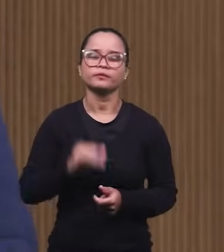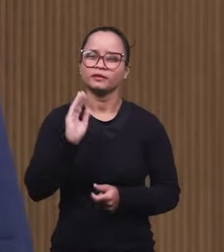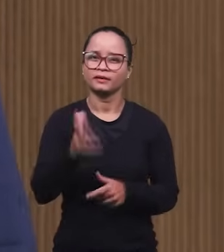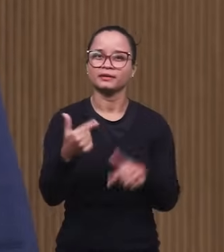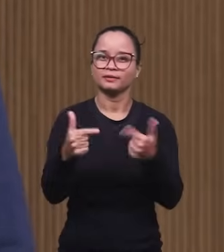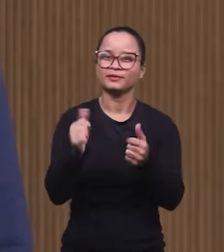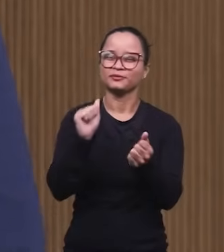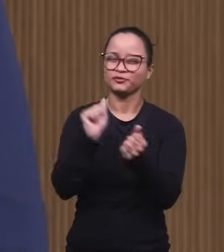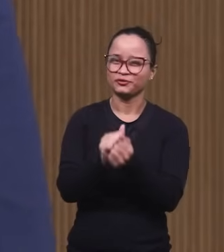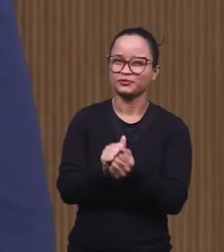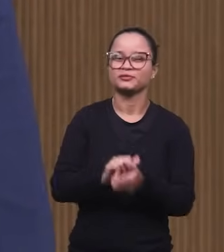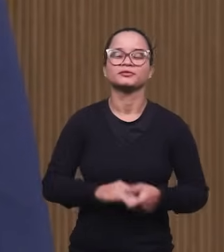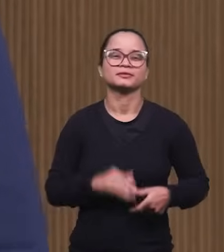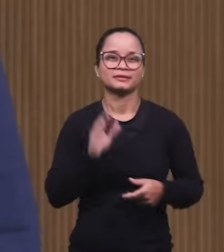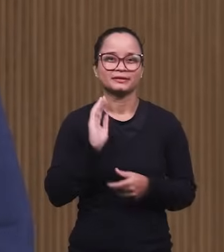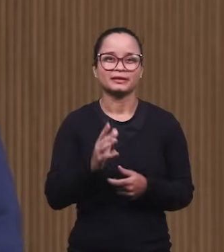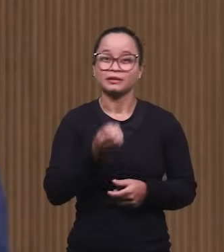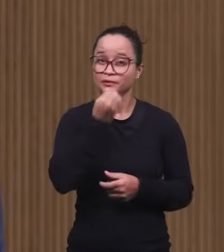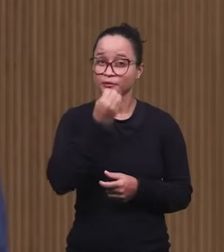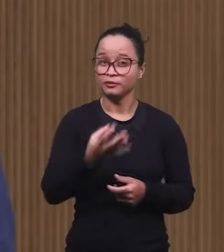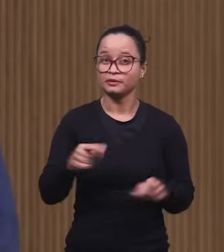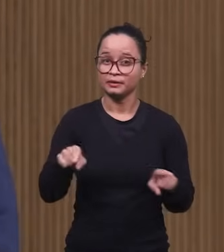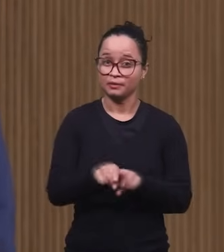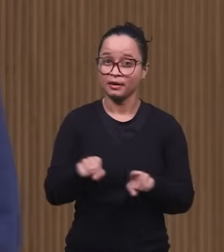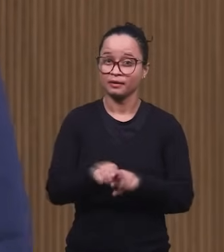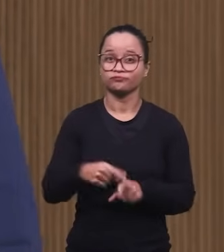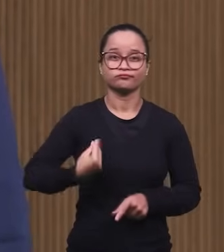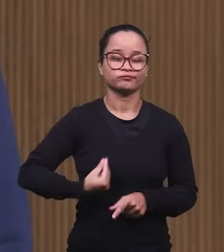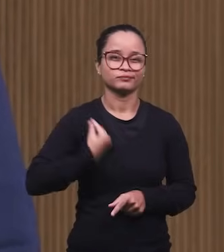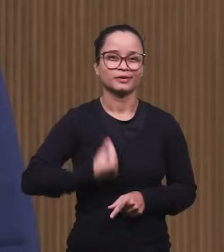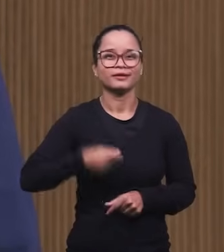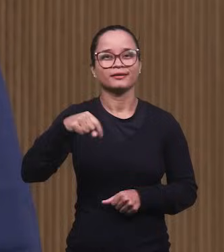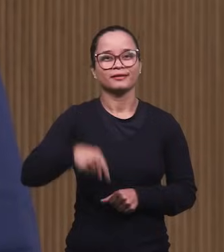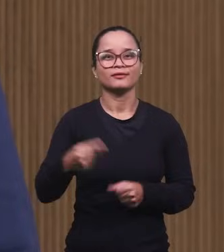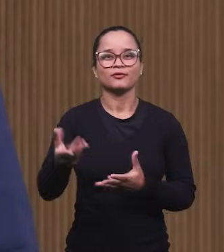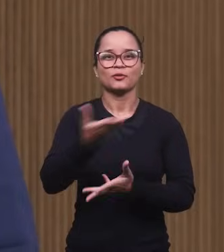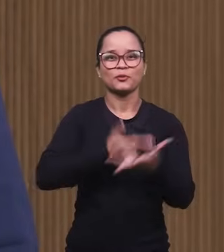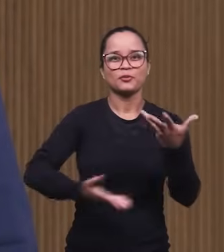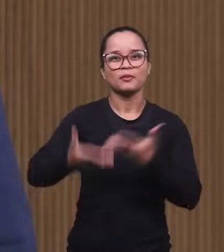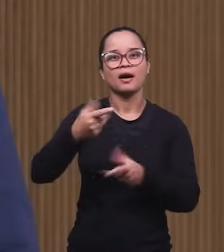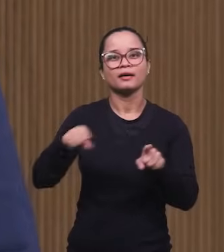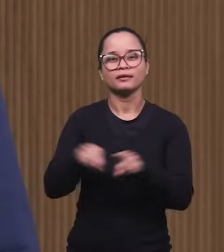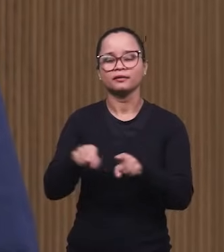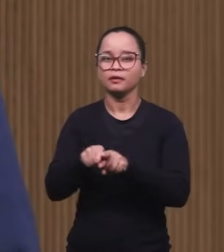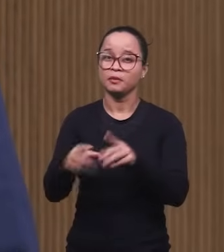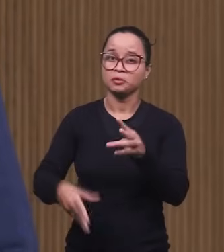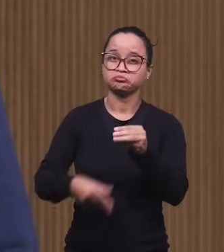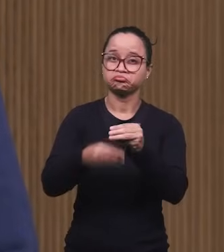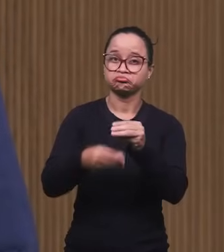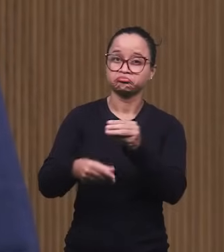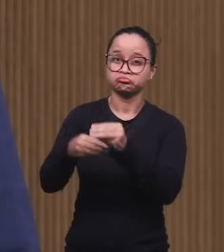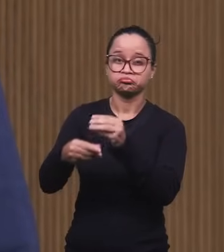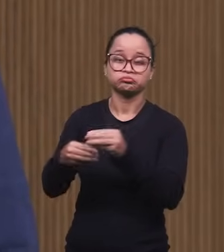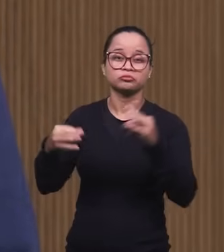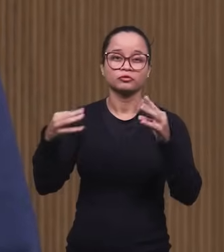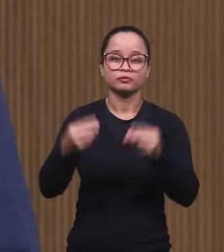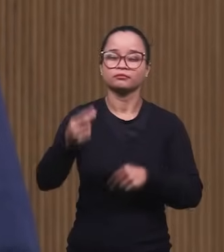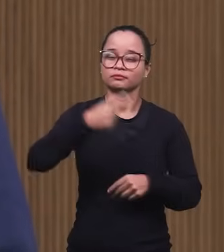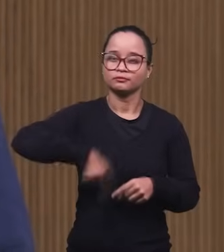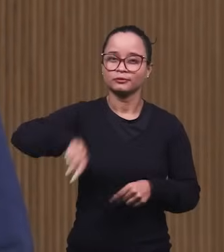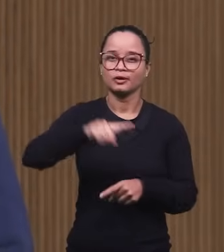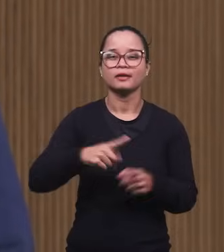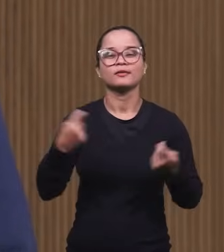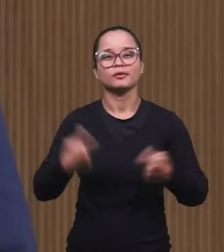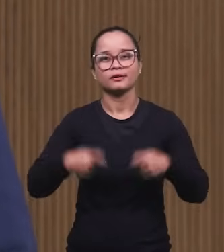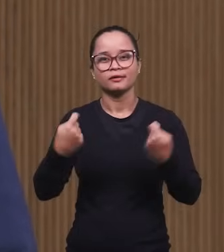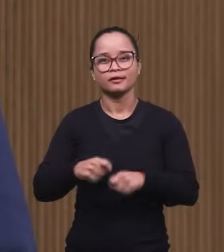Eveline. Que coisa boa. Muito bom. E muito bom estar aqui para poder participar e contribuir, na rotina de todos nós.